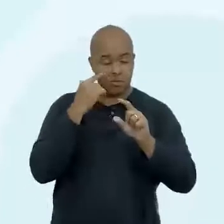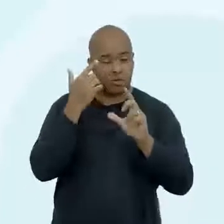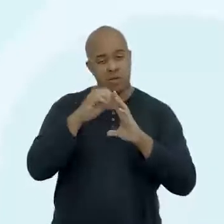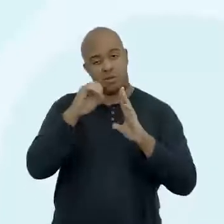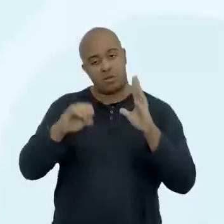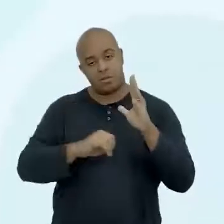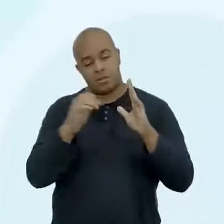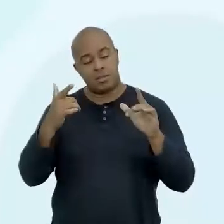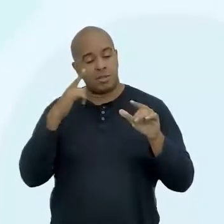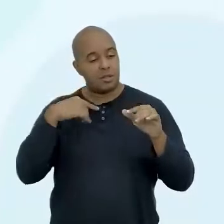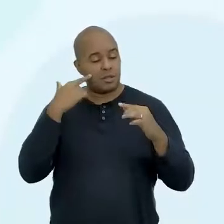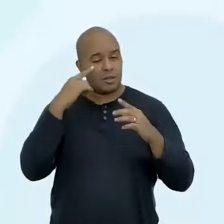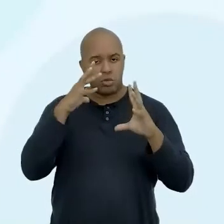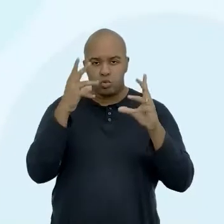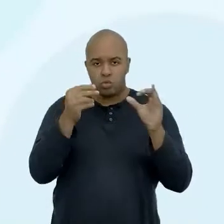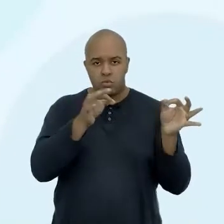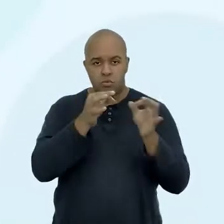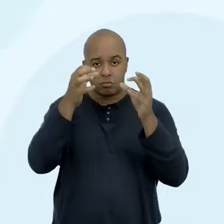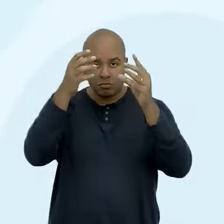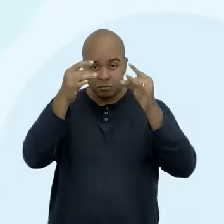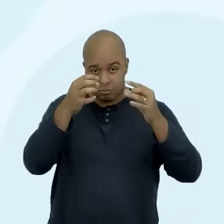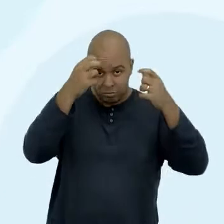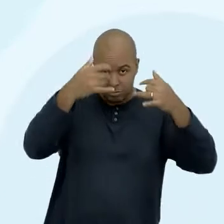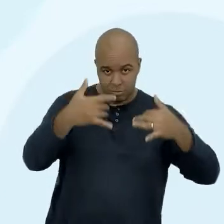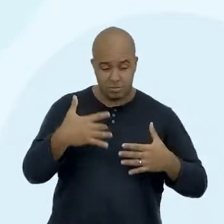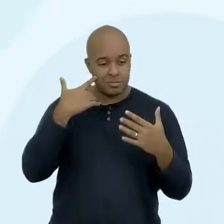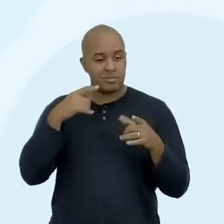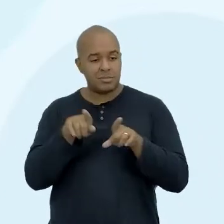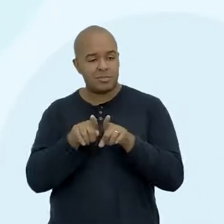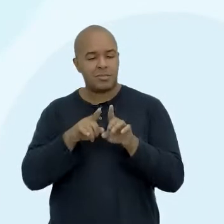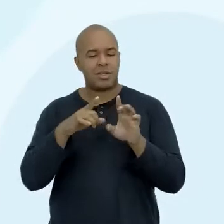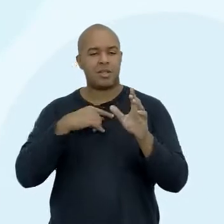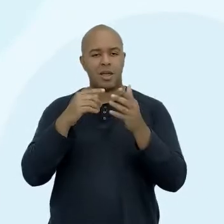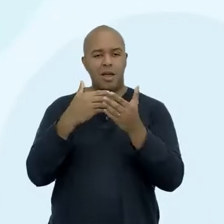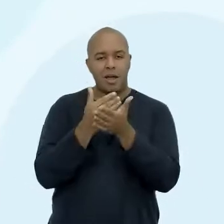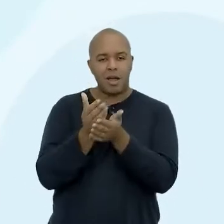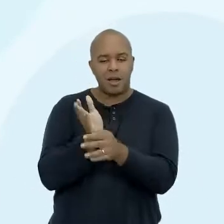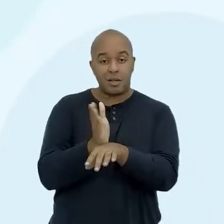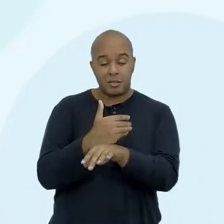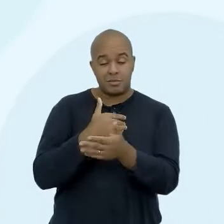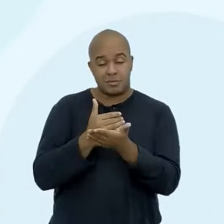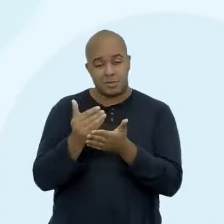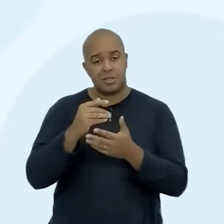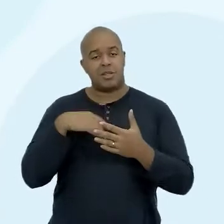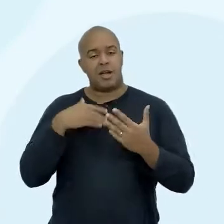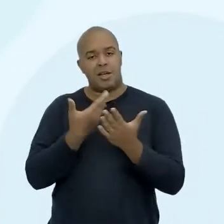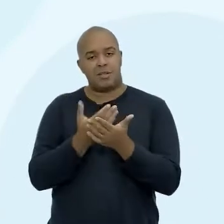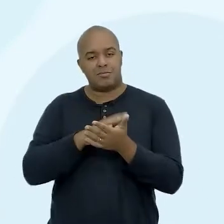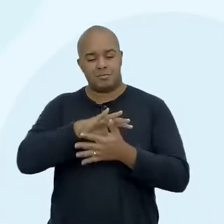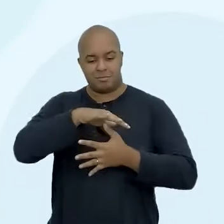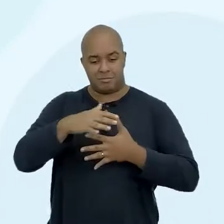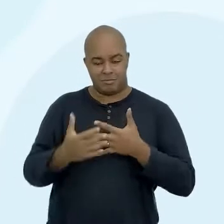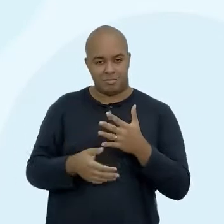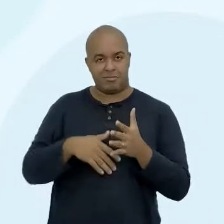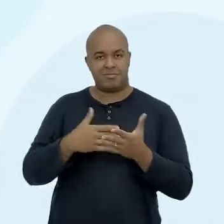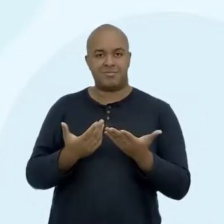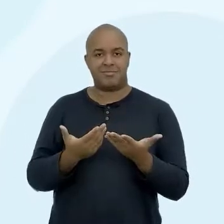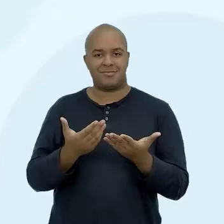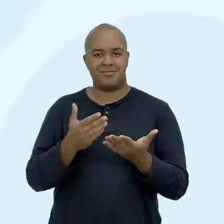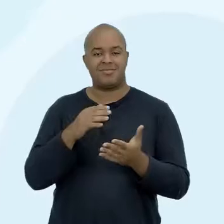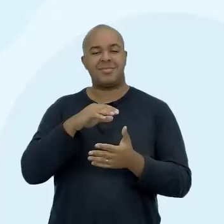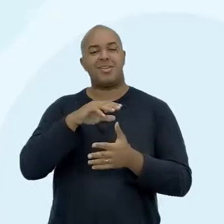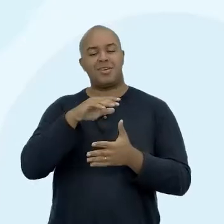Mídias. Lá estará tudo bem descrito. E também, antes de começar, agradecer ao intérprete de Libras, o Marcos. Desculpa,